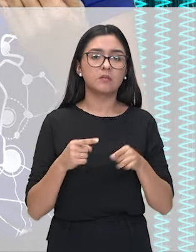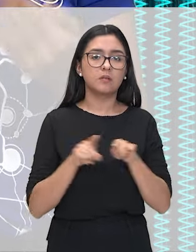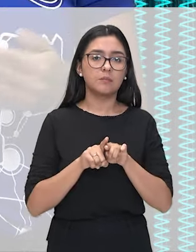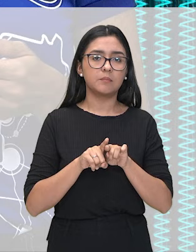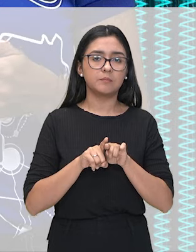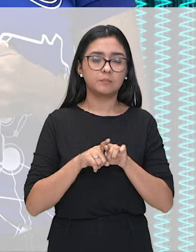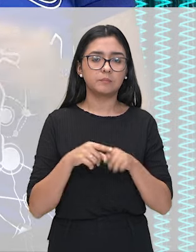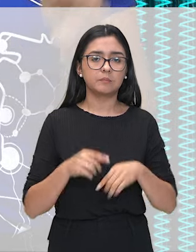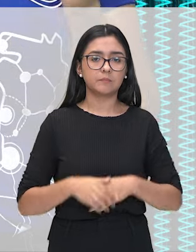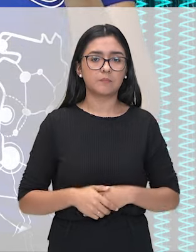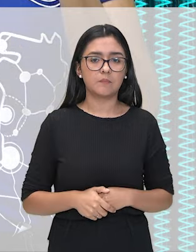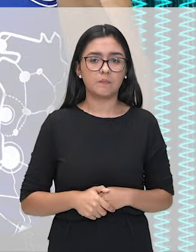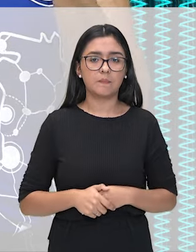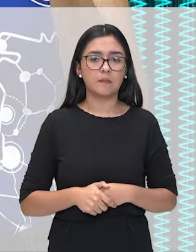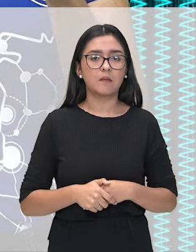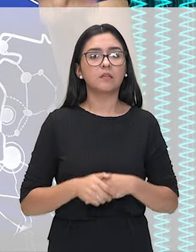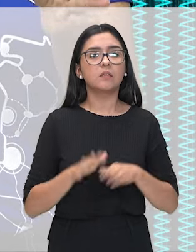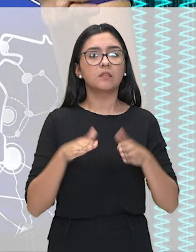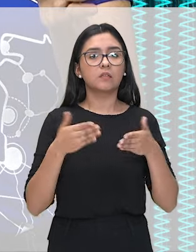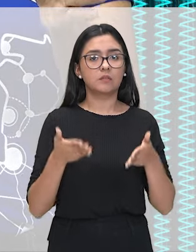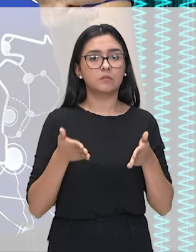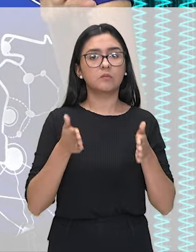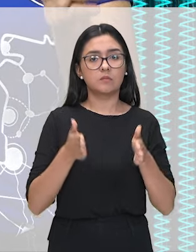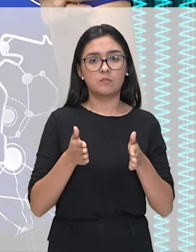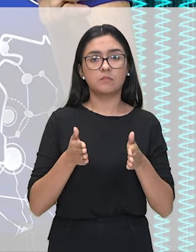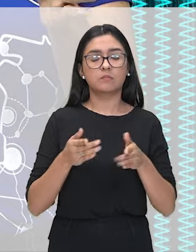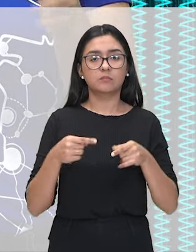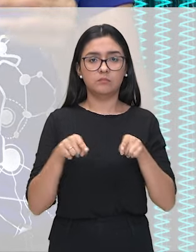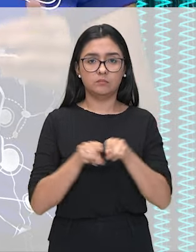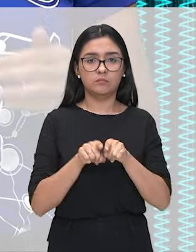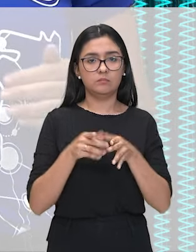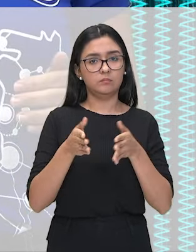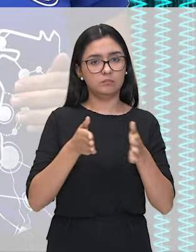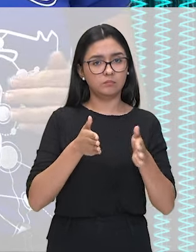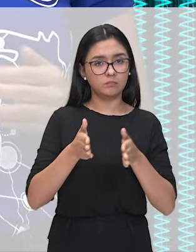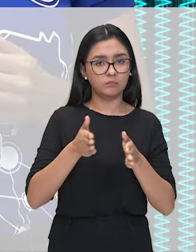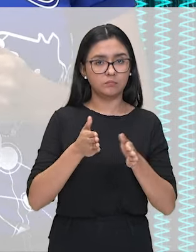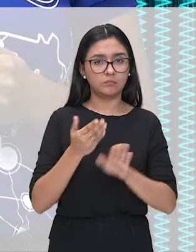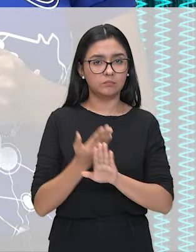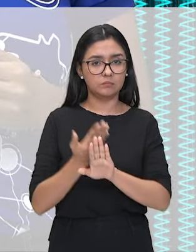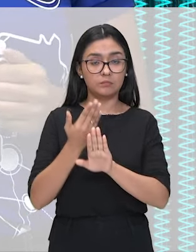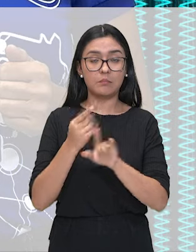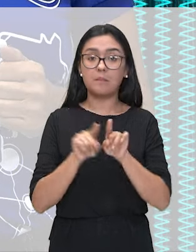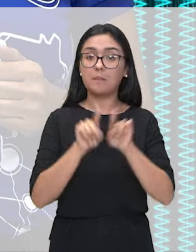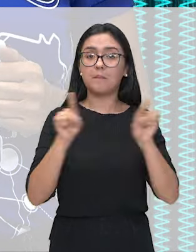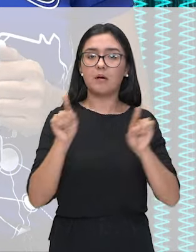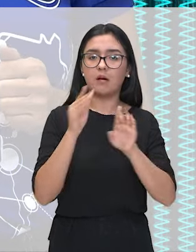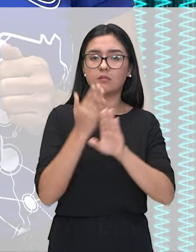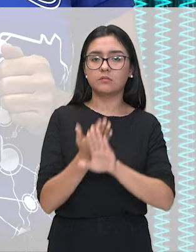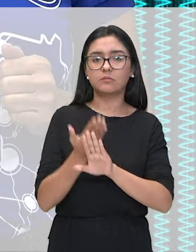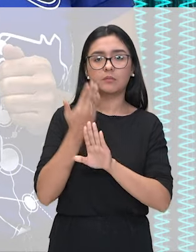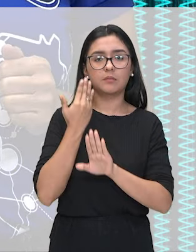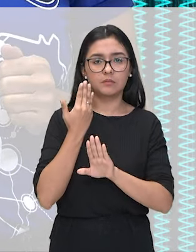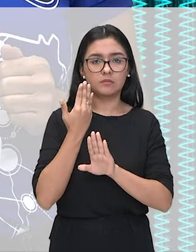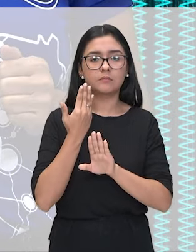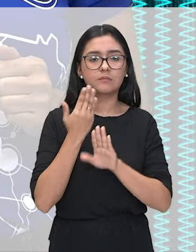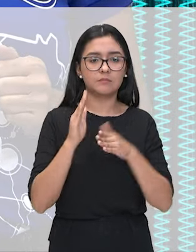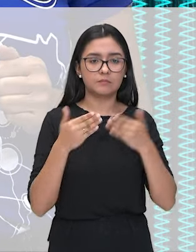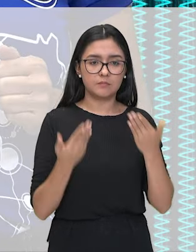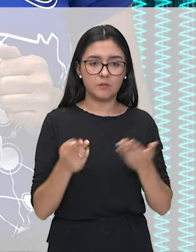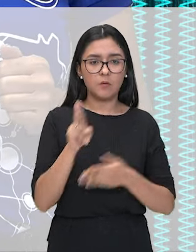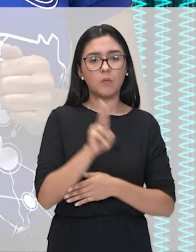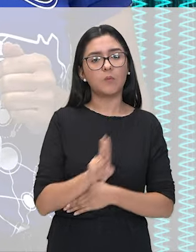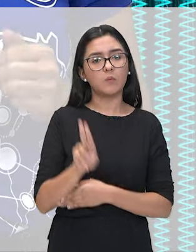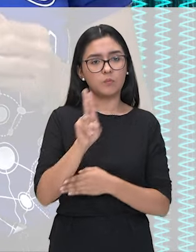em movimento em um determinado pedacinho de tempo só que no passado Ok então esse é o uso que a